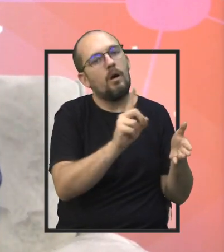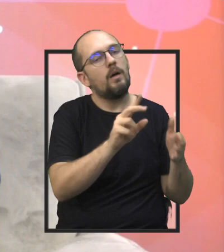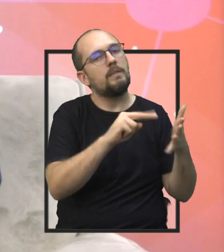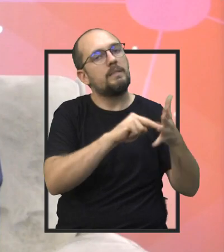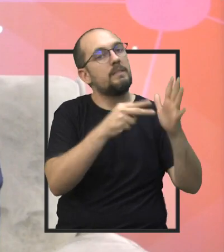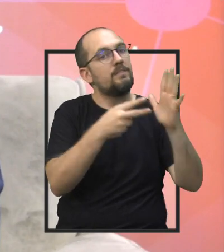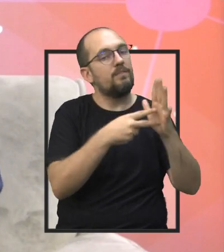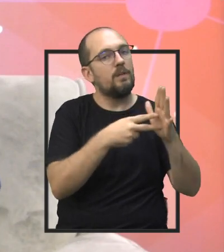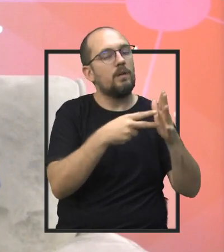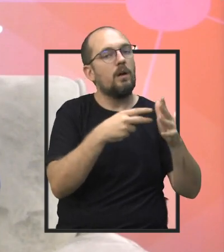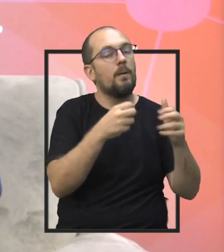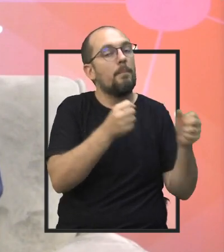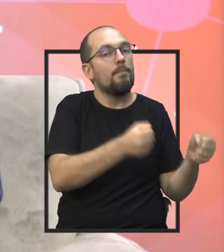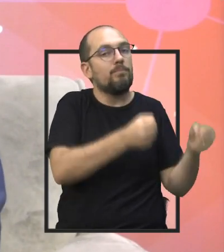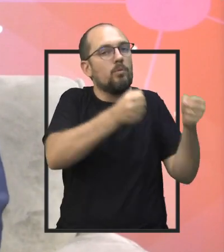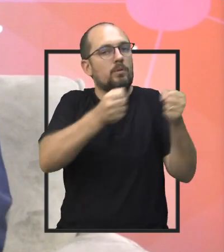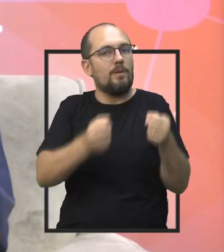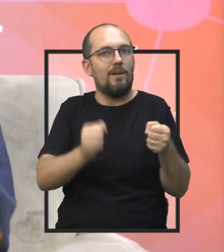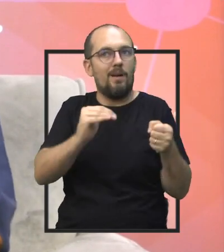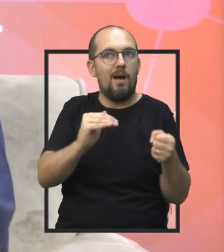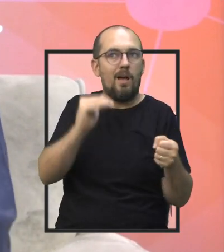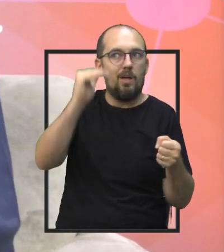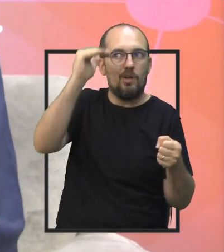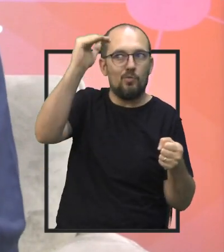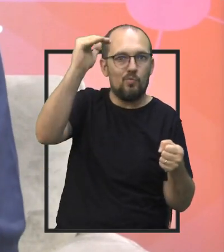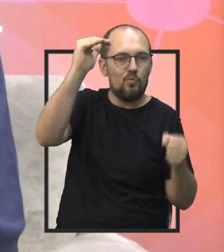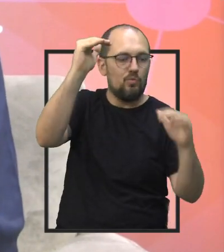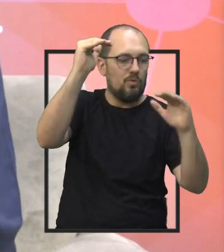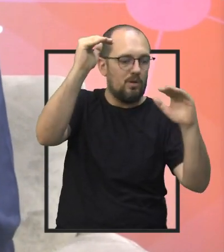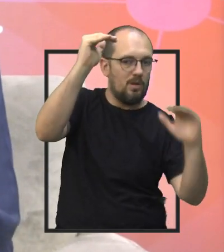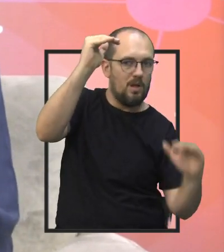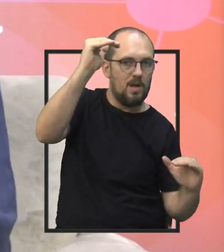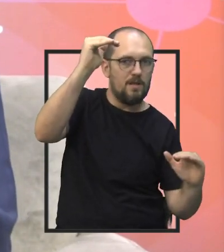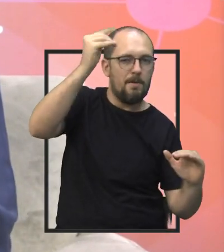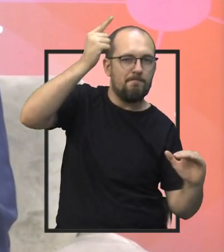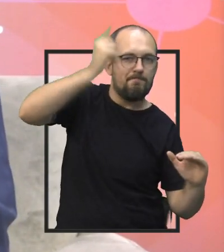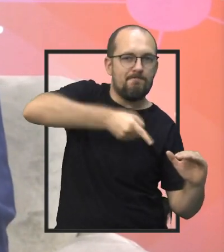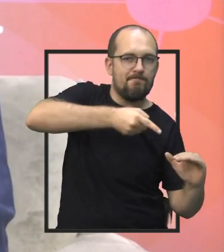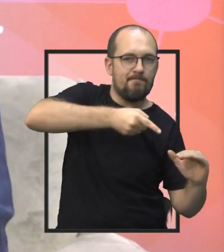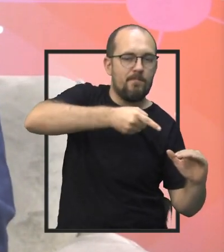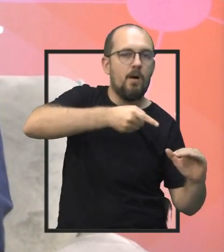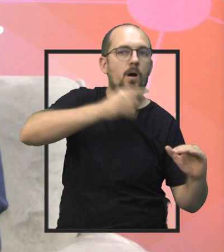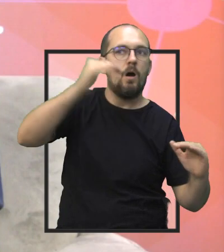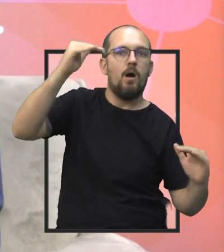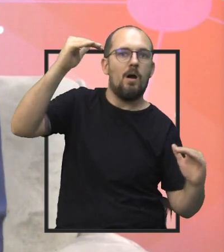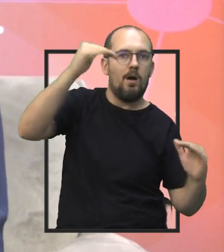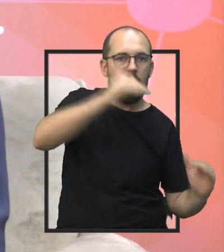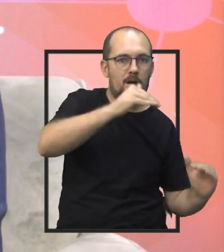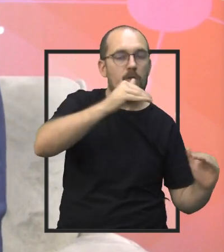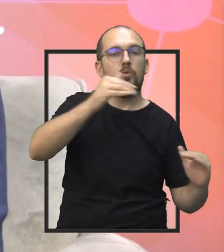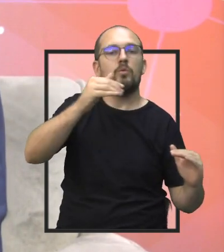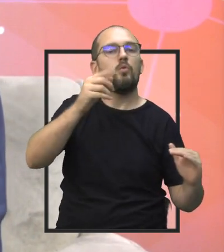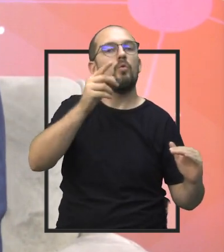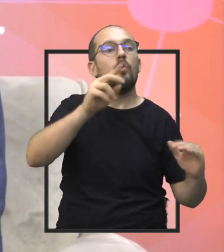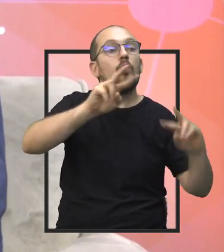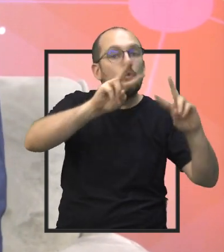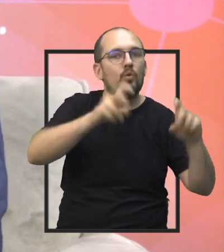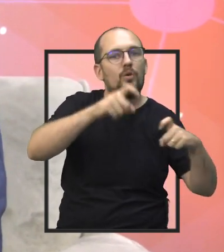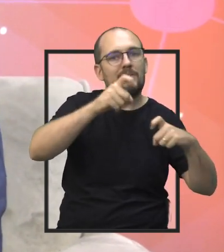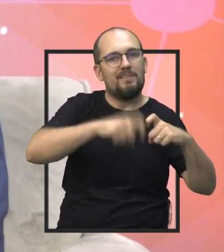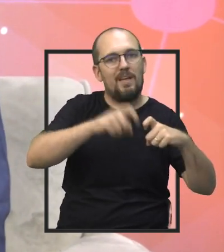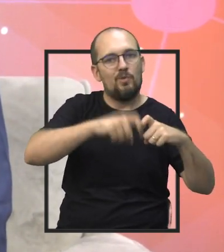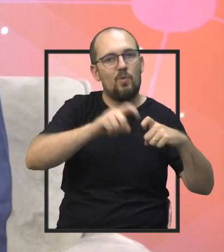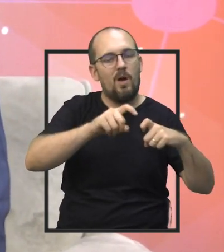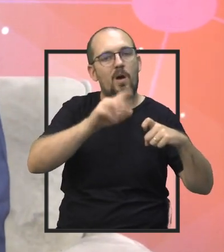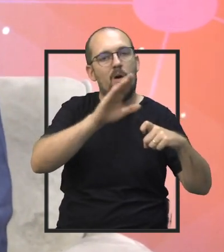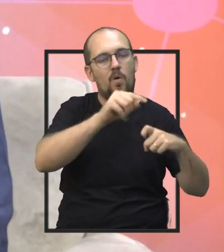de poder que esse adulto exerce sobre uma criança do que a questão sexual em si. Porque